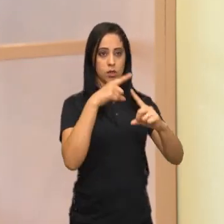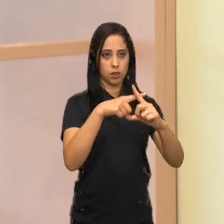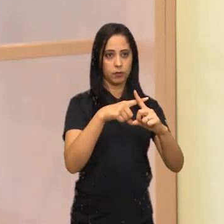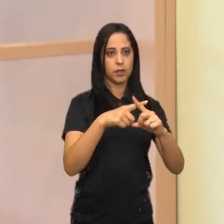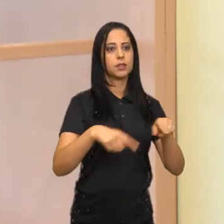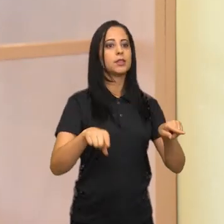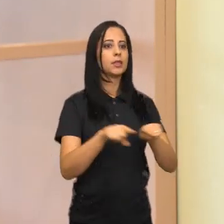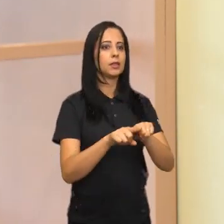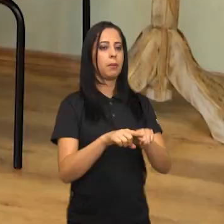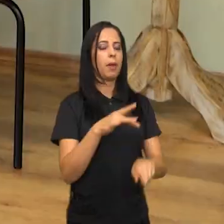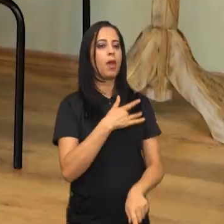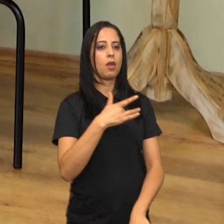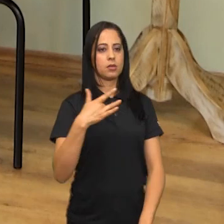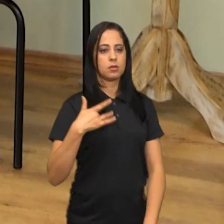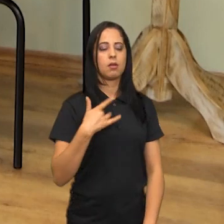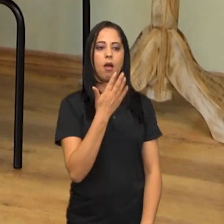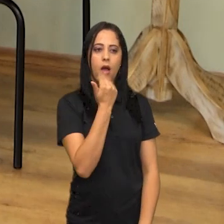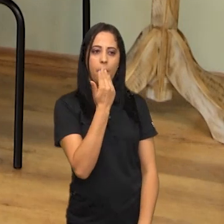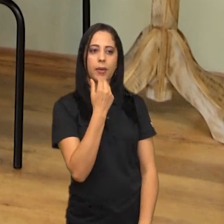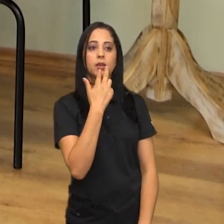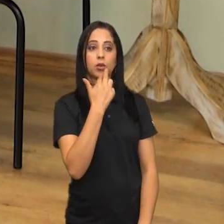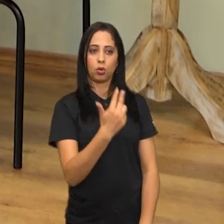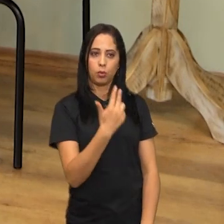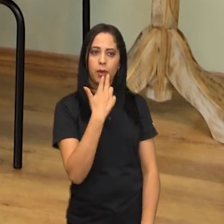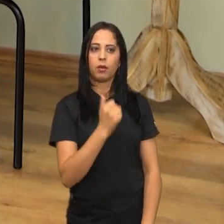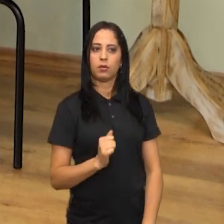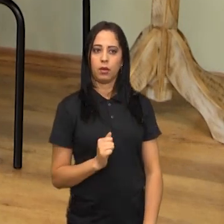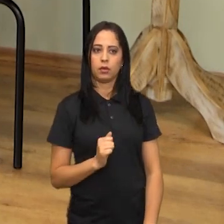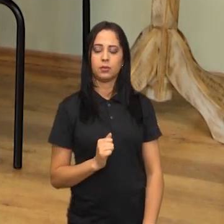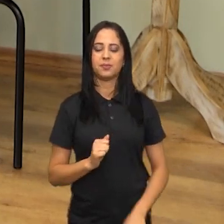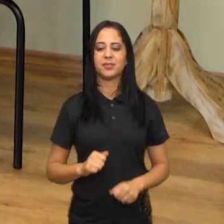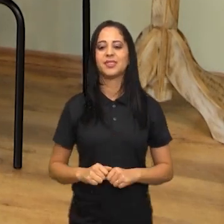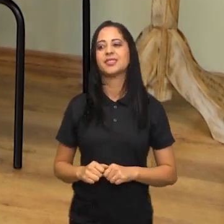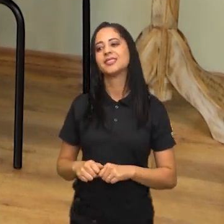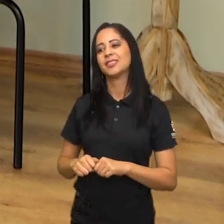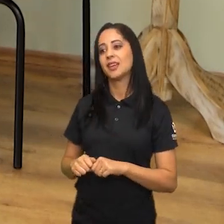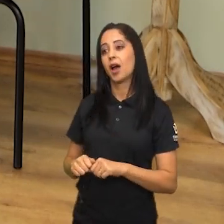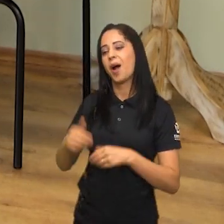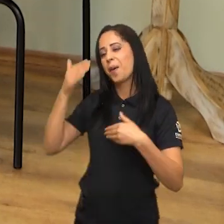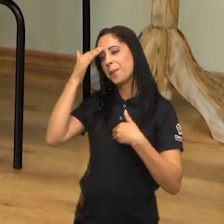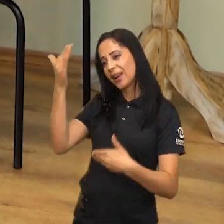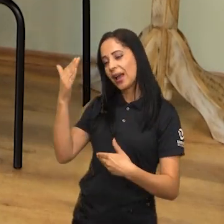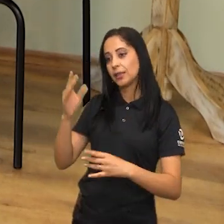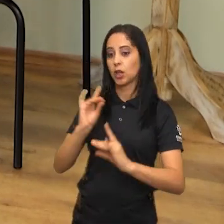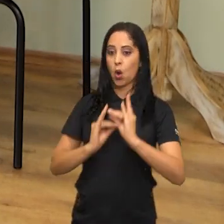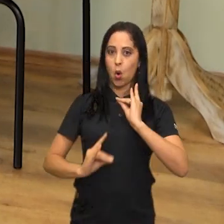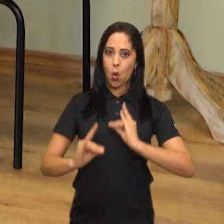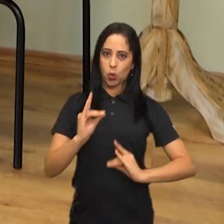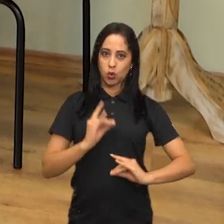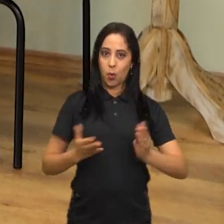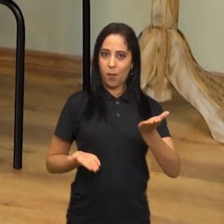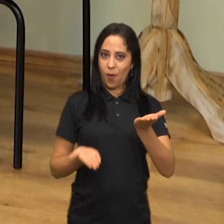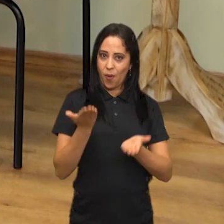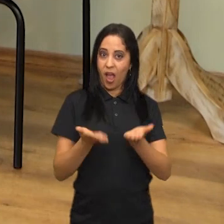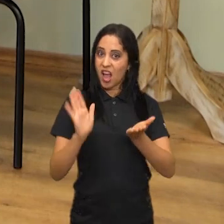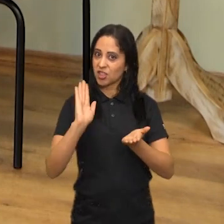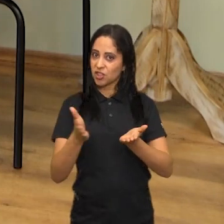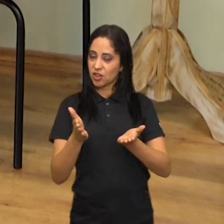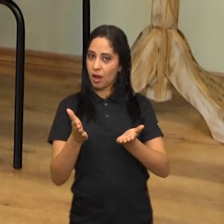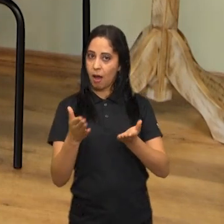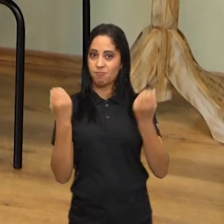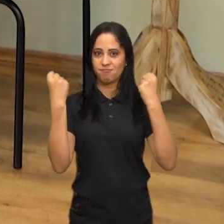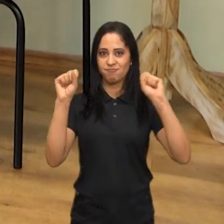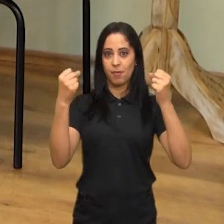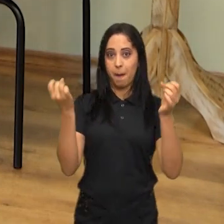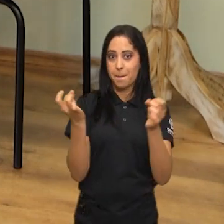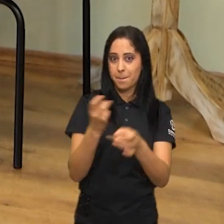cuido, e eu tenho acompanhamento nutricional. Ótimo, muito obrigada. Bom, hormônios equilibrados, atividade física em